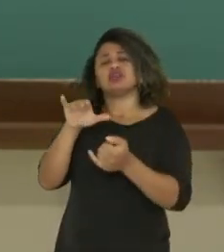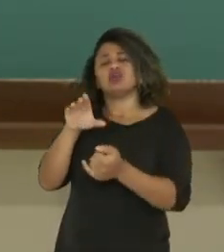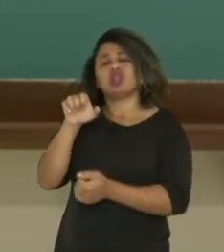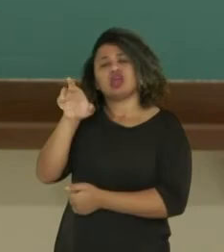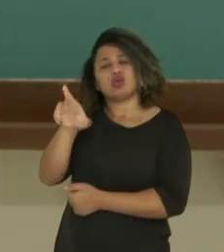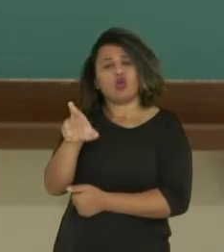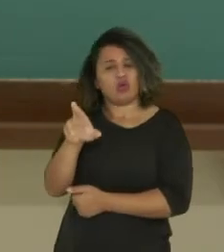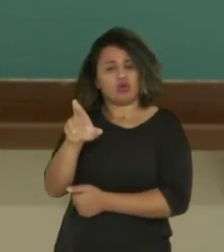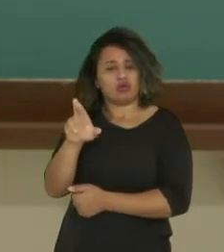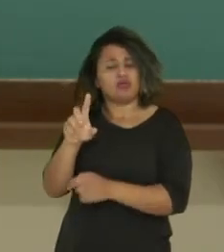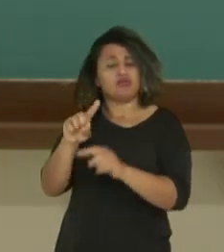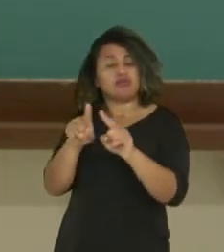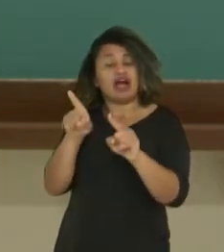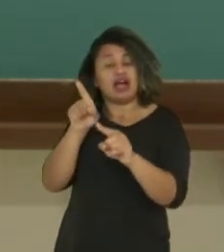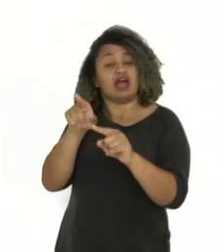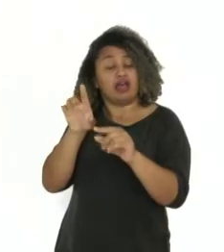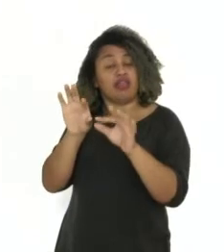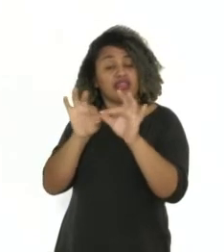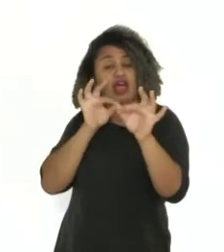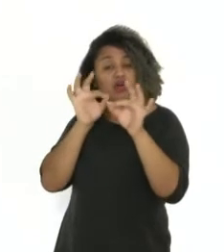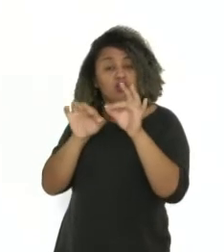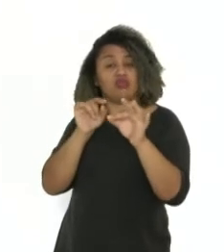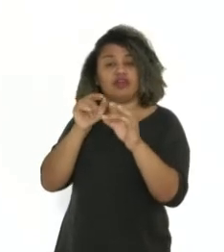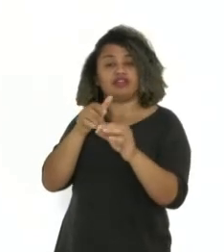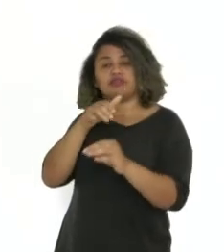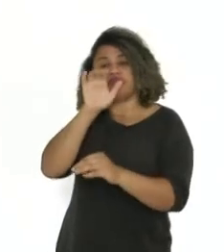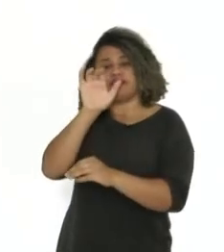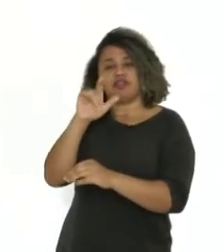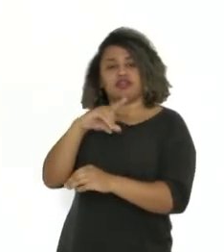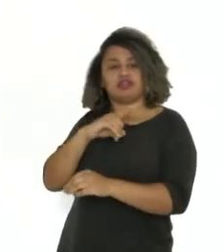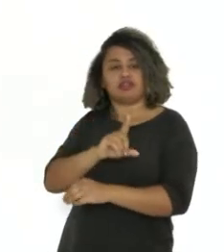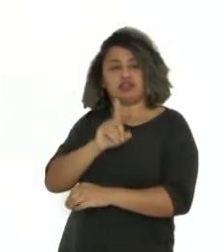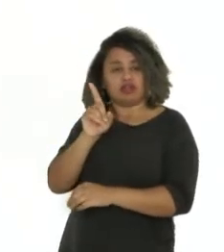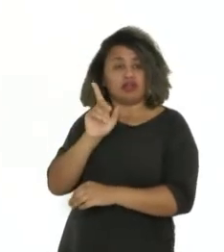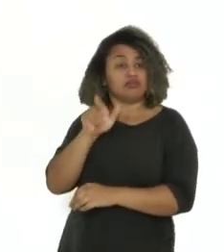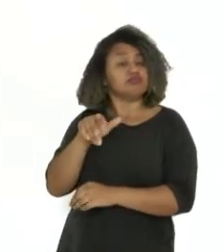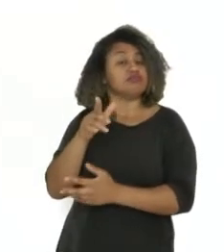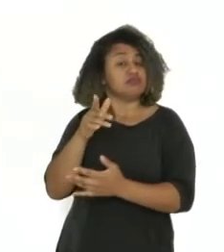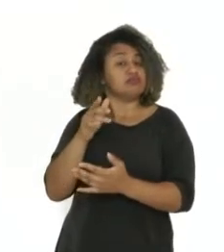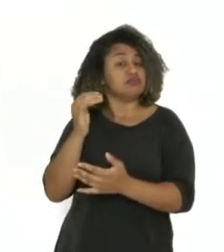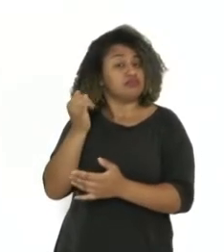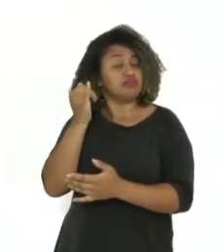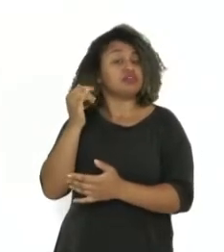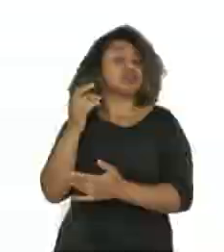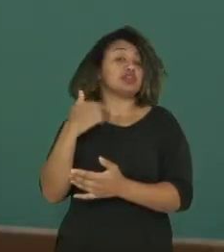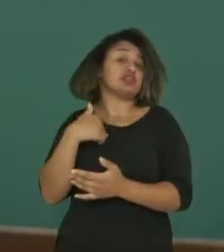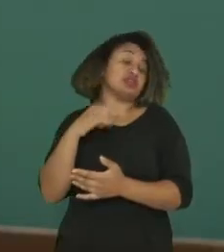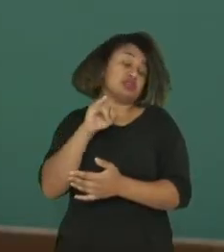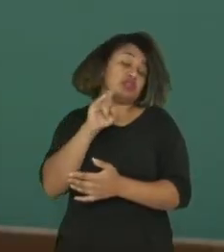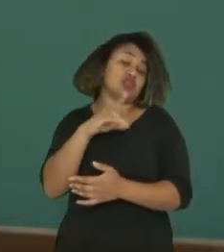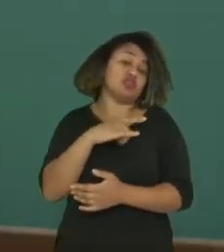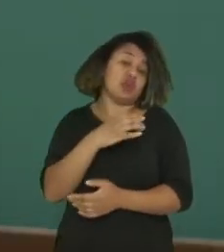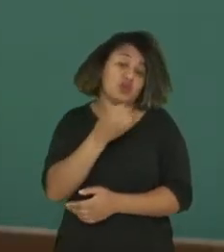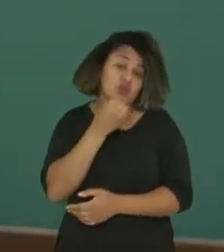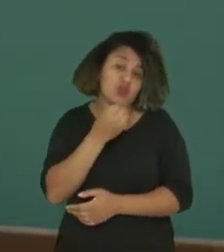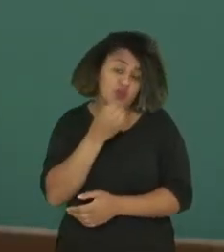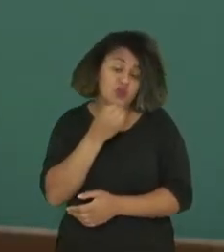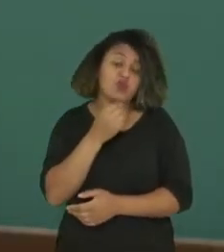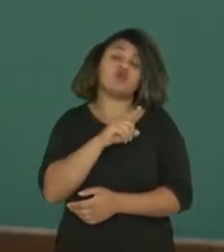tá? Essa bebida típica, ok? Vale a pena vocês irem, né? Se tiverem a